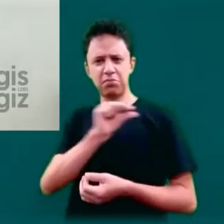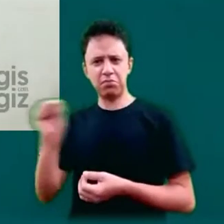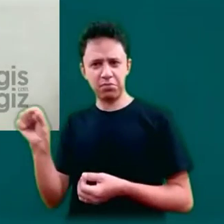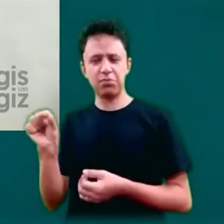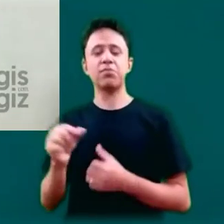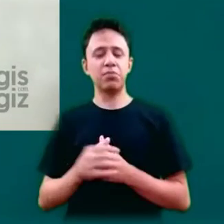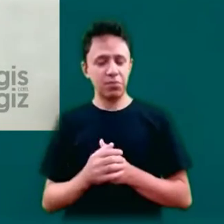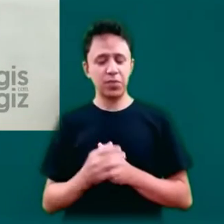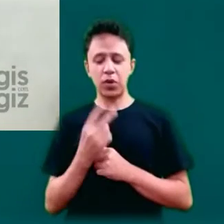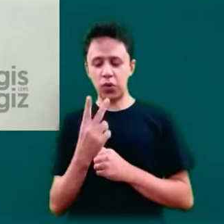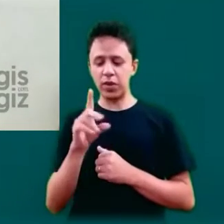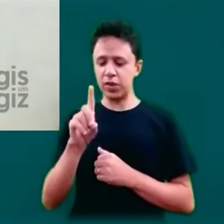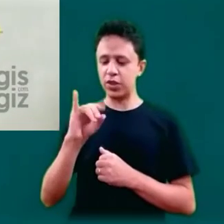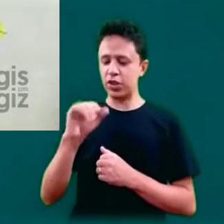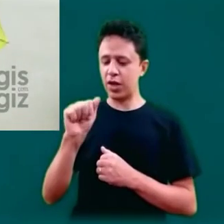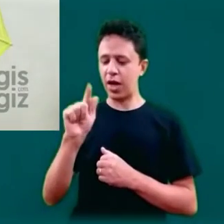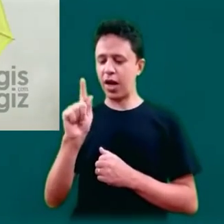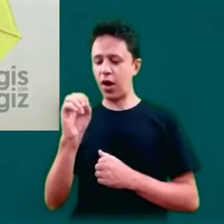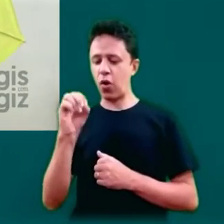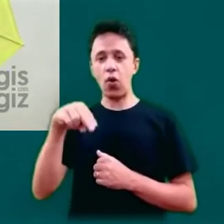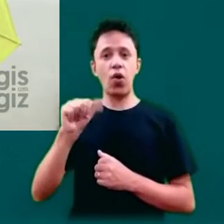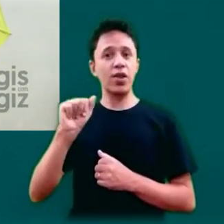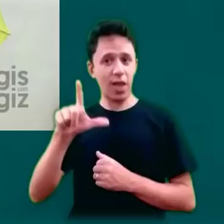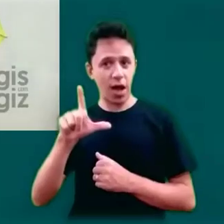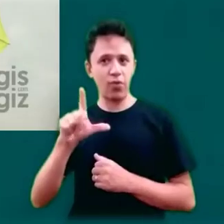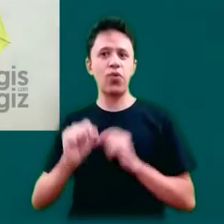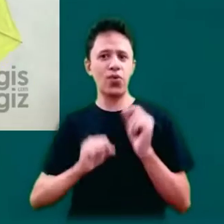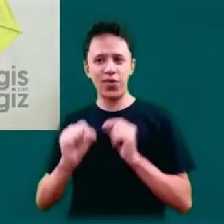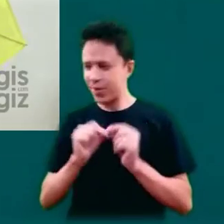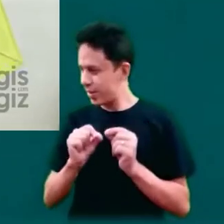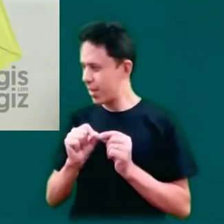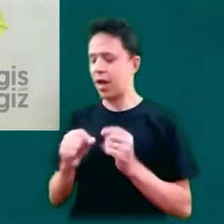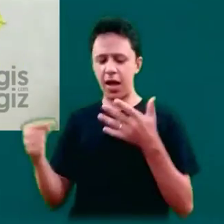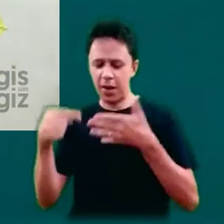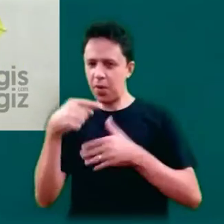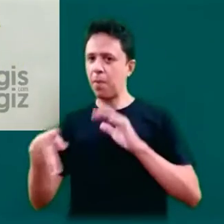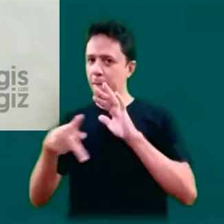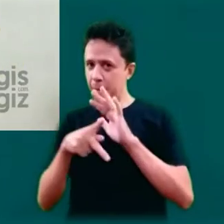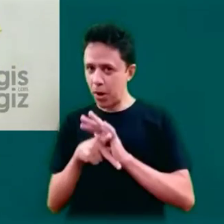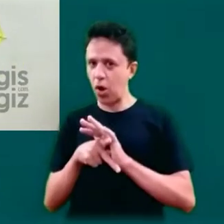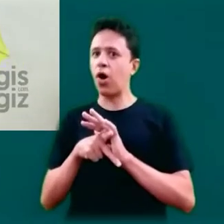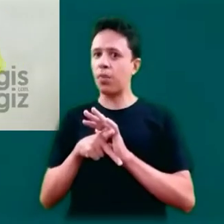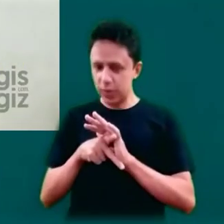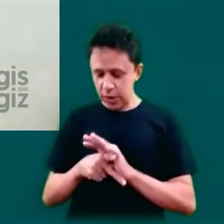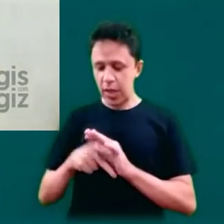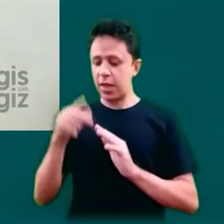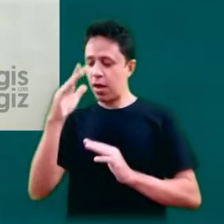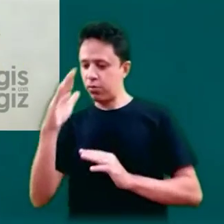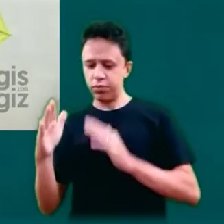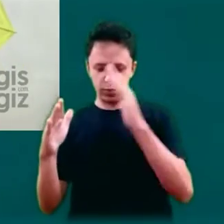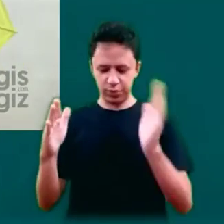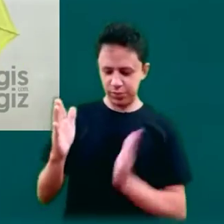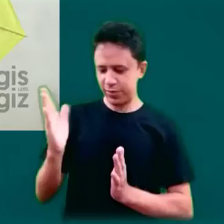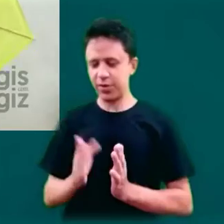são 2 diagonais. E diagonais são nada mais que os elementos de um quadrilátero. Você não assistiu às aulas de